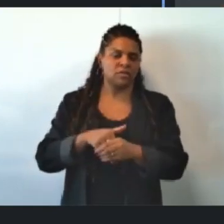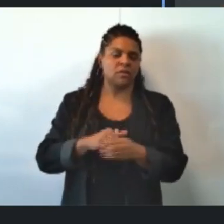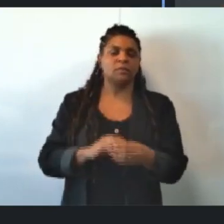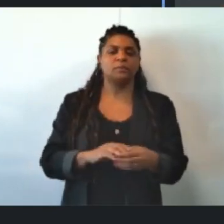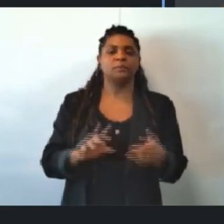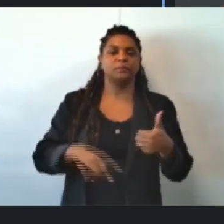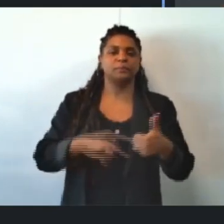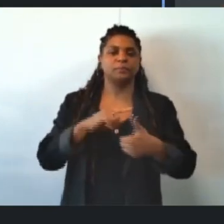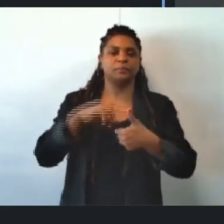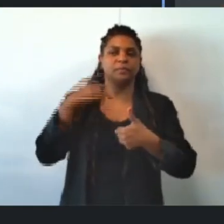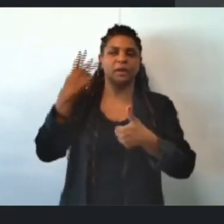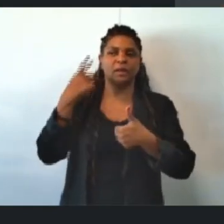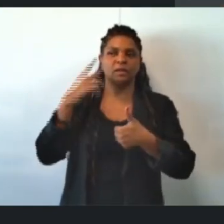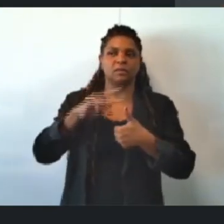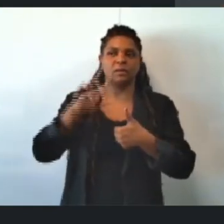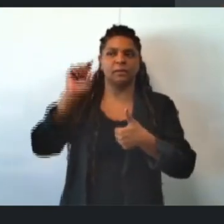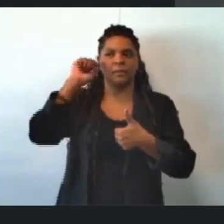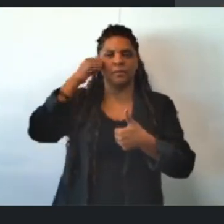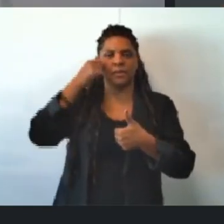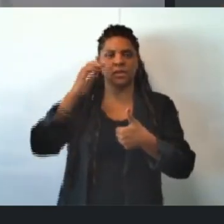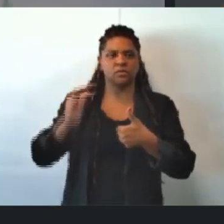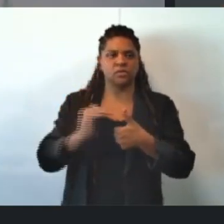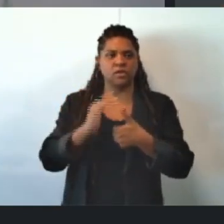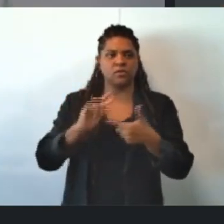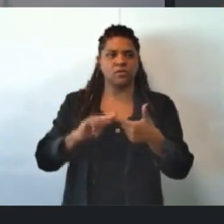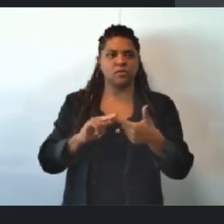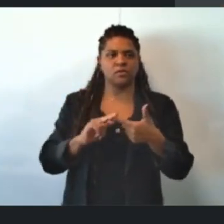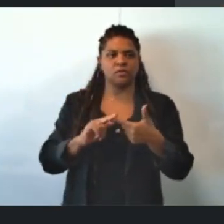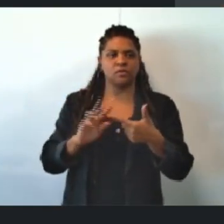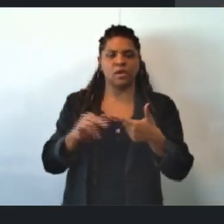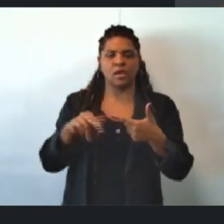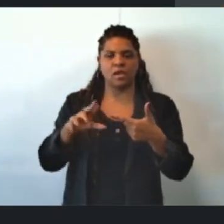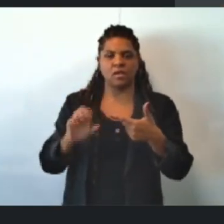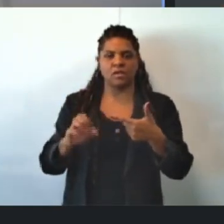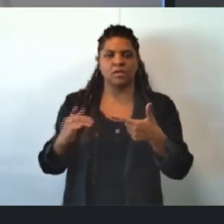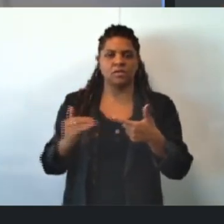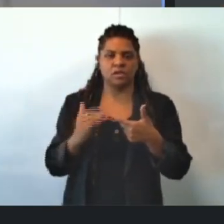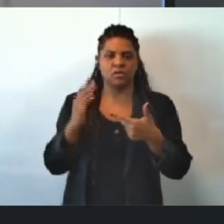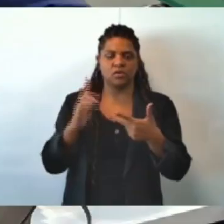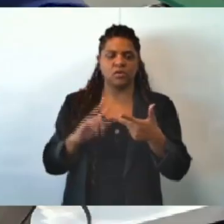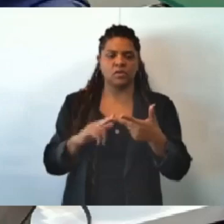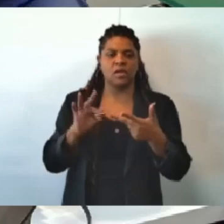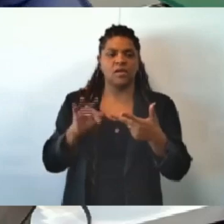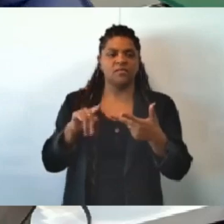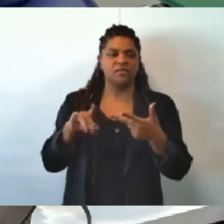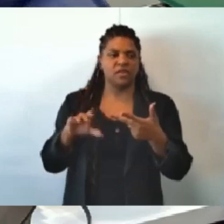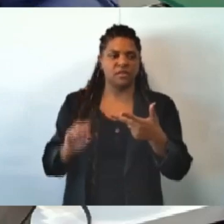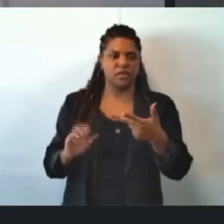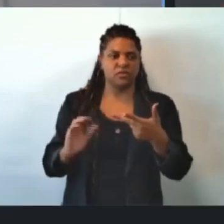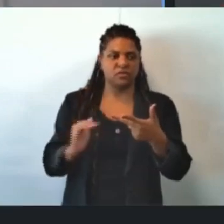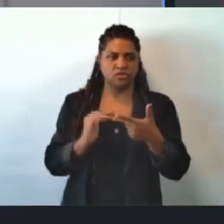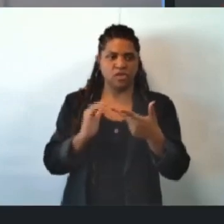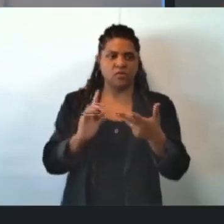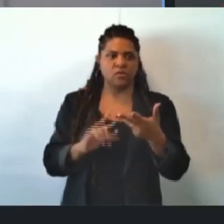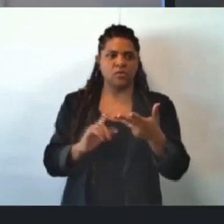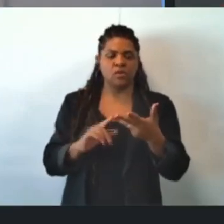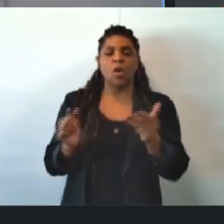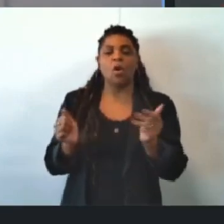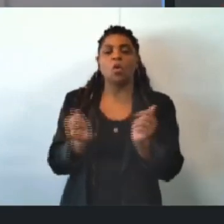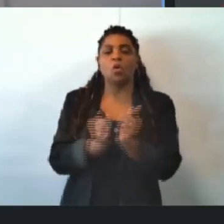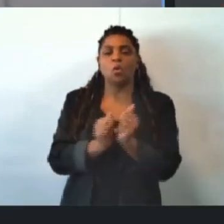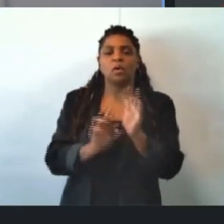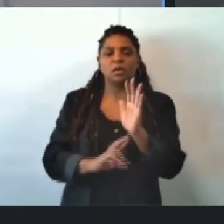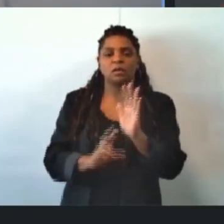acordo. Miltinho CGE. De acordo. Fernando Luiz. Com requerimento. Também estou de acordo,